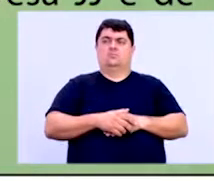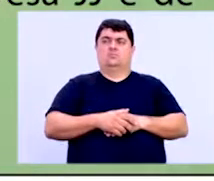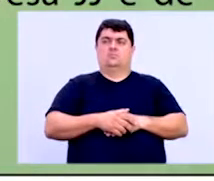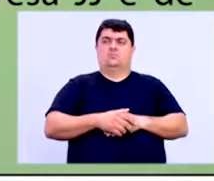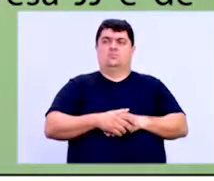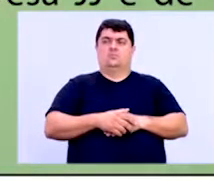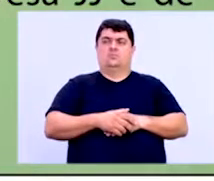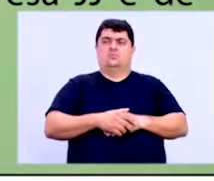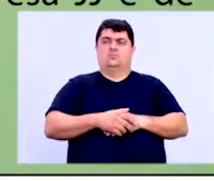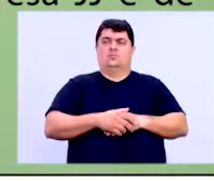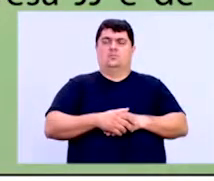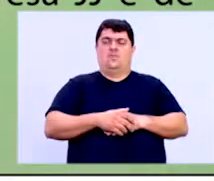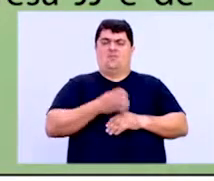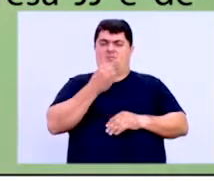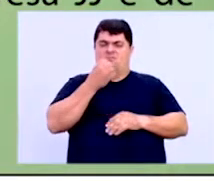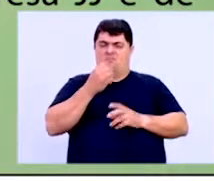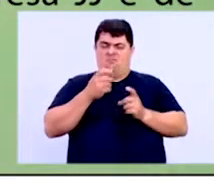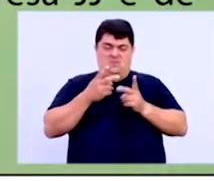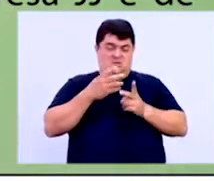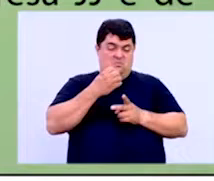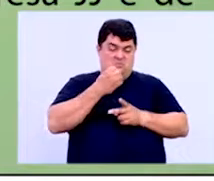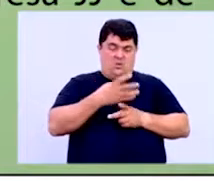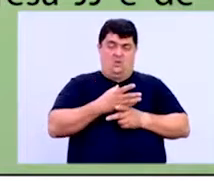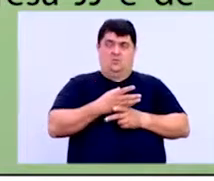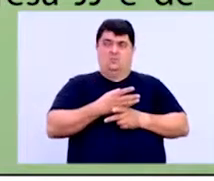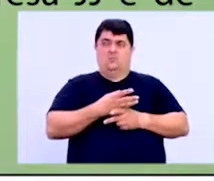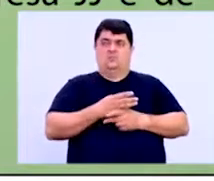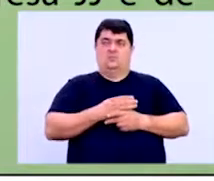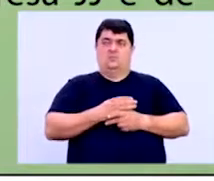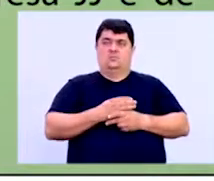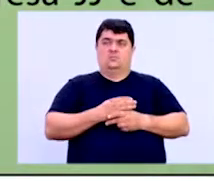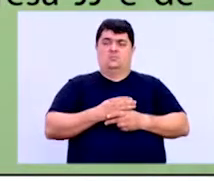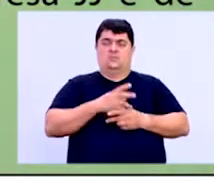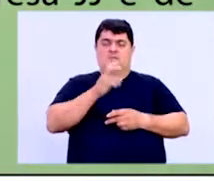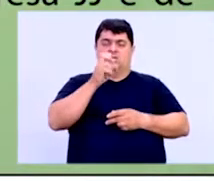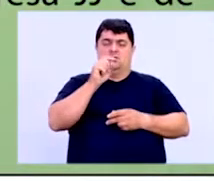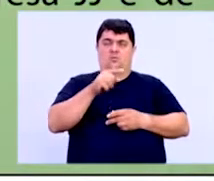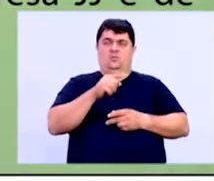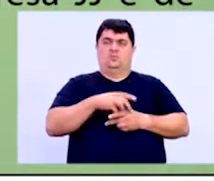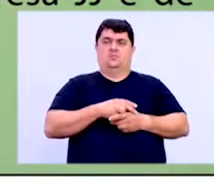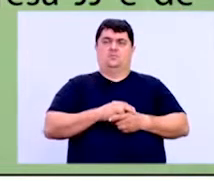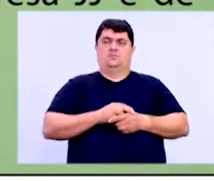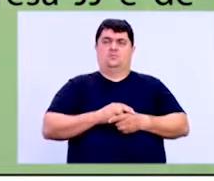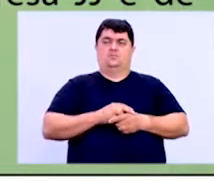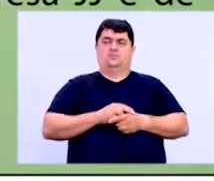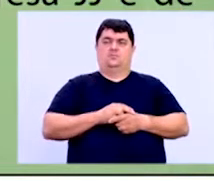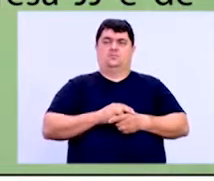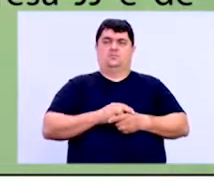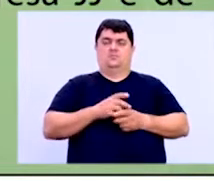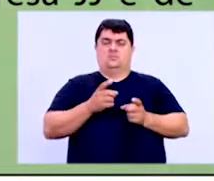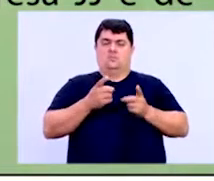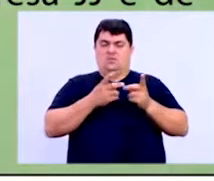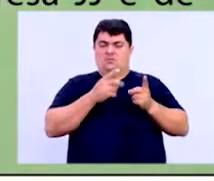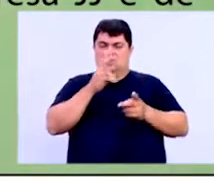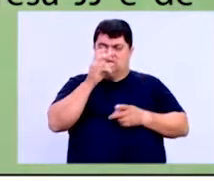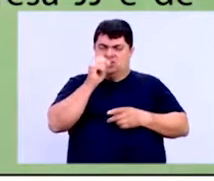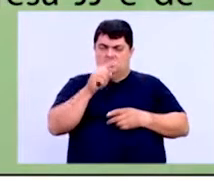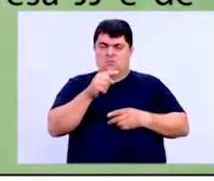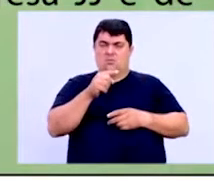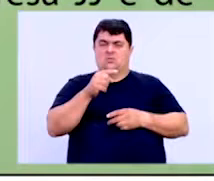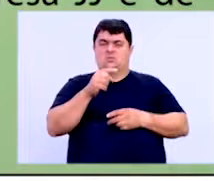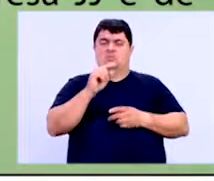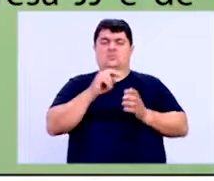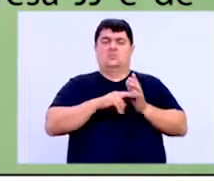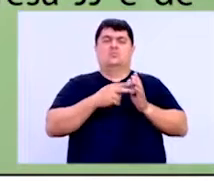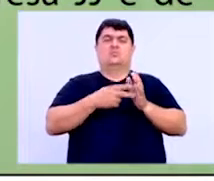Minha venda foi excepcional. Venda excepcional, 5.000. Olha, eu andei vendendo 5.000. Isso